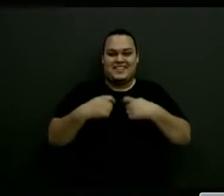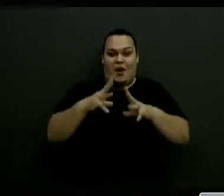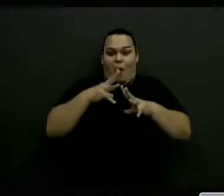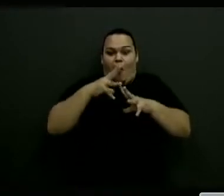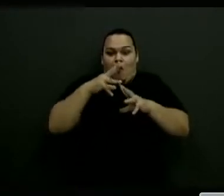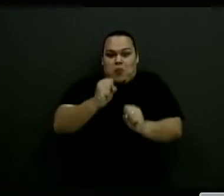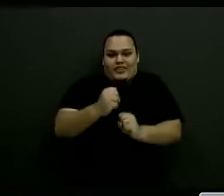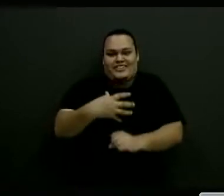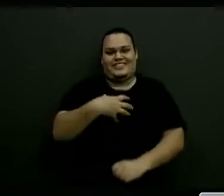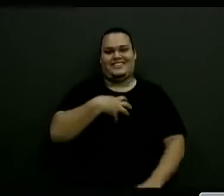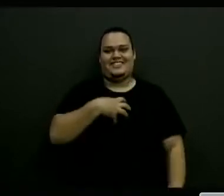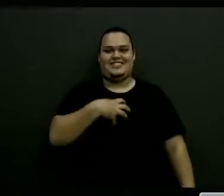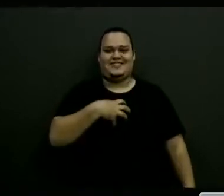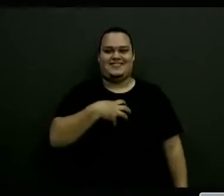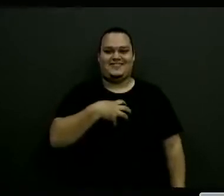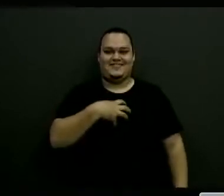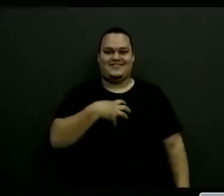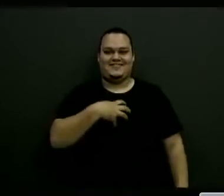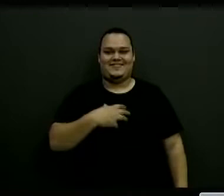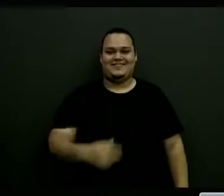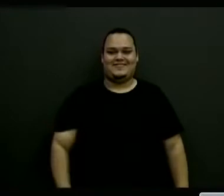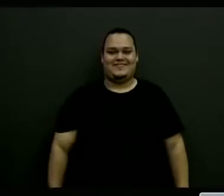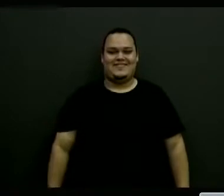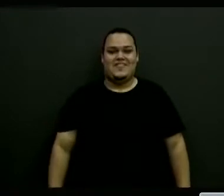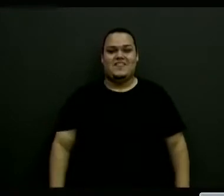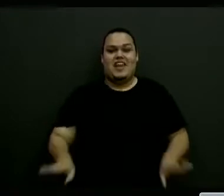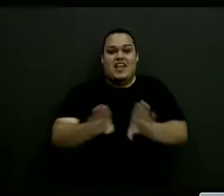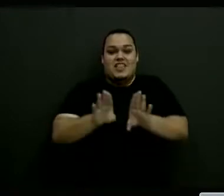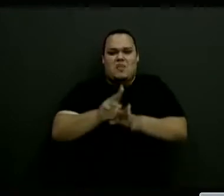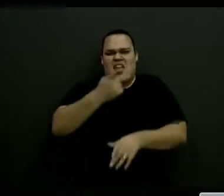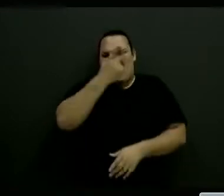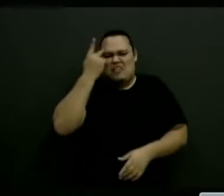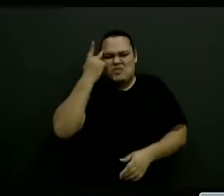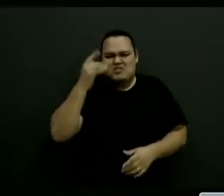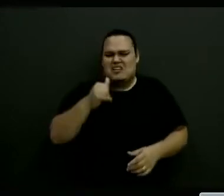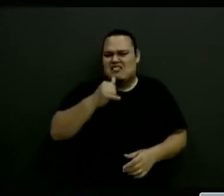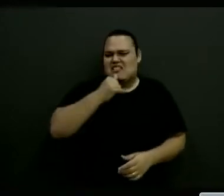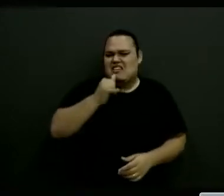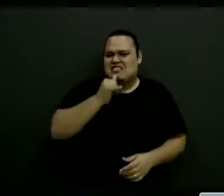aqueles que estão oprimidos, deprimidos, oprimidos